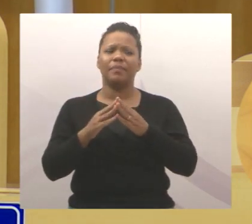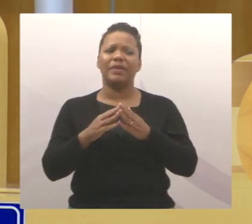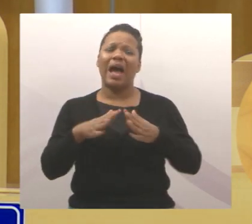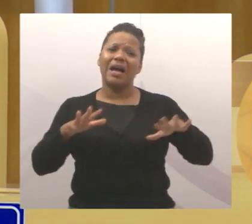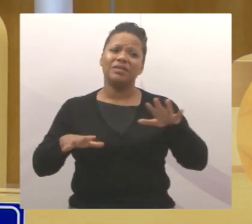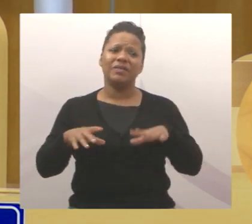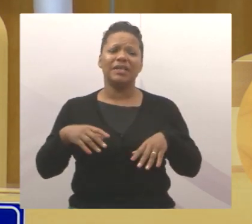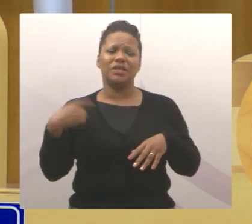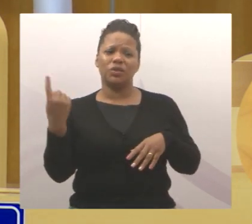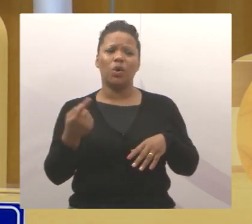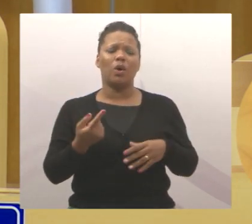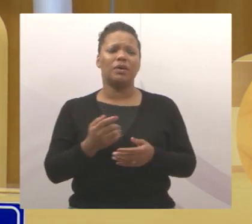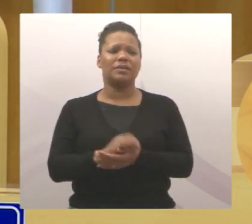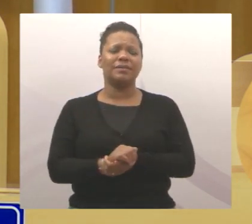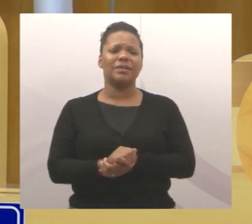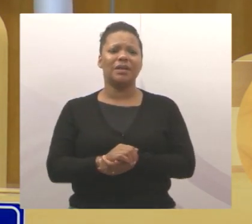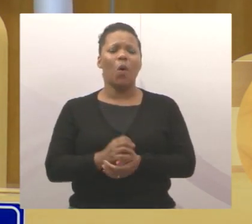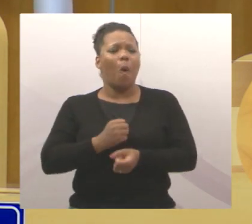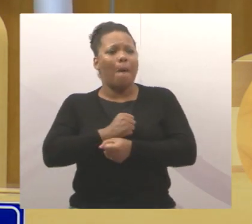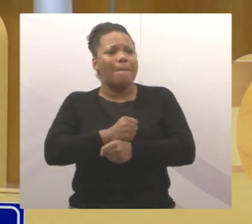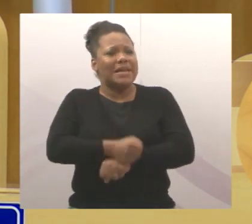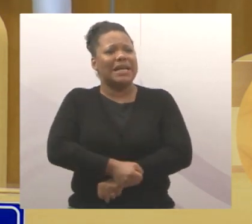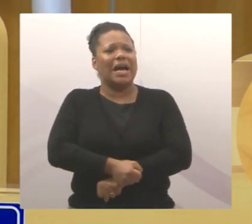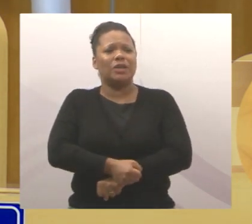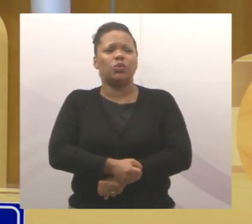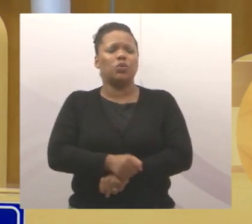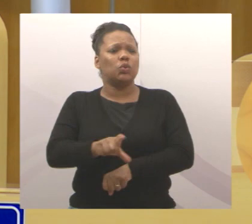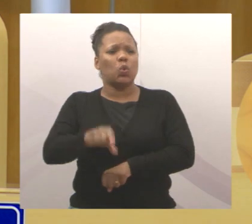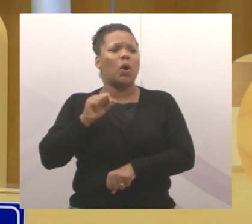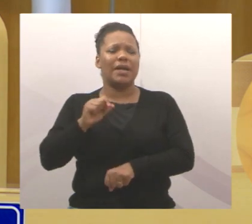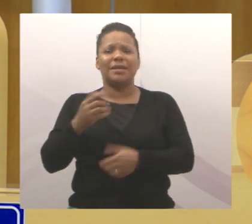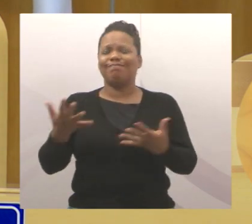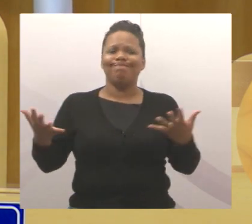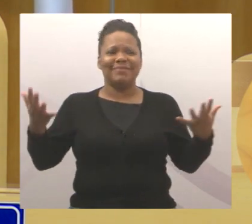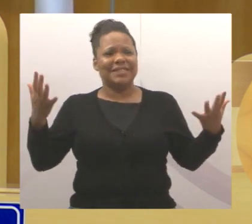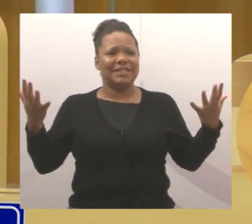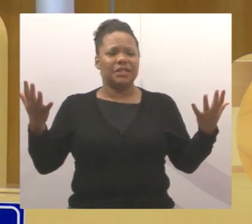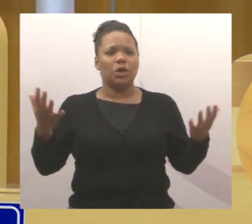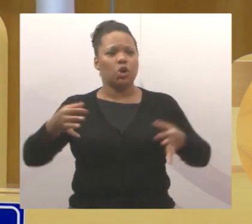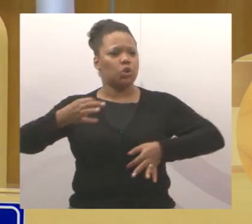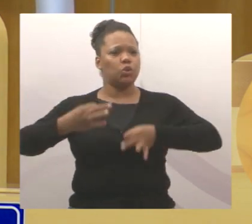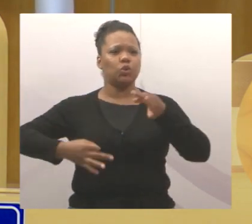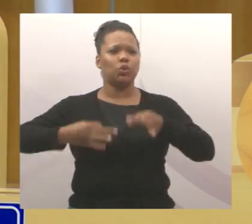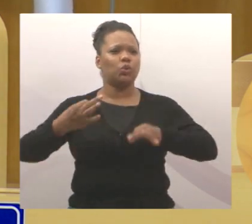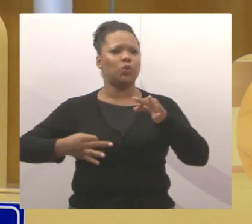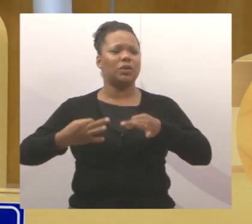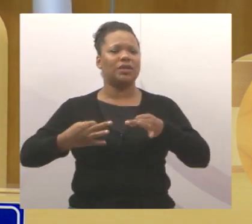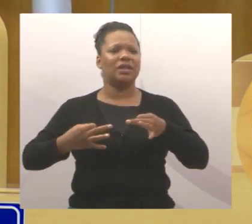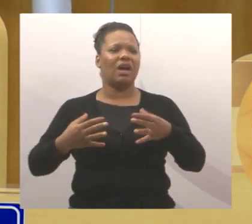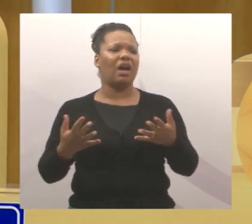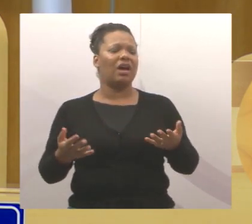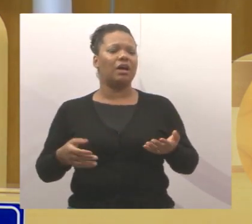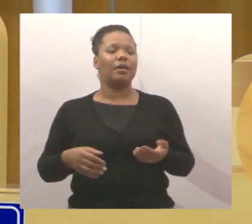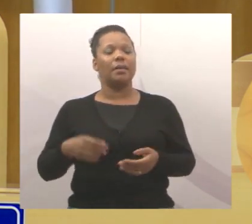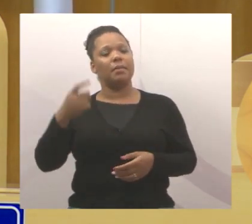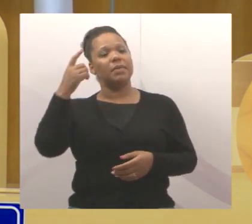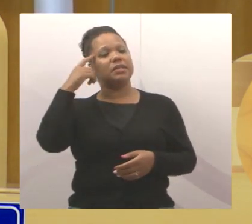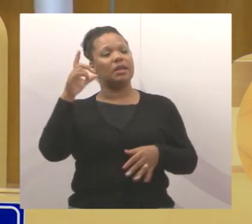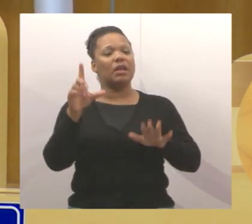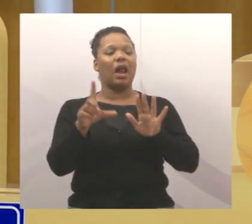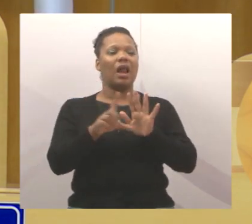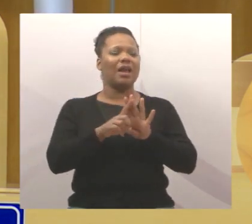escolhas difíceis, porque o Poder Judiciário, o Ministério Público, os juízes, na frieza da lei,